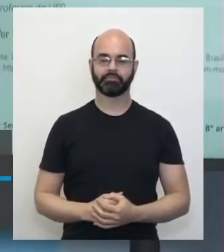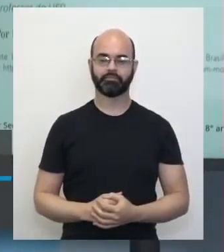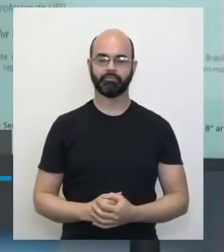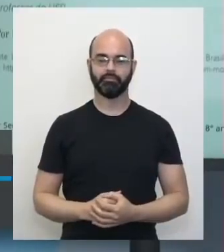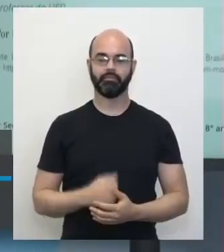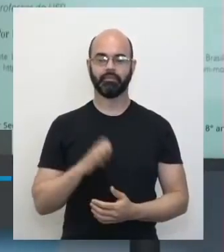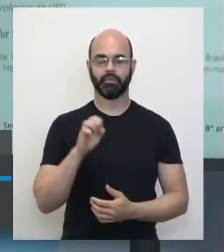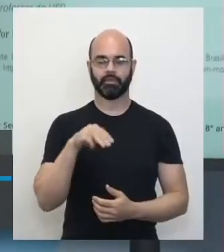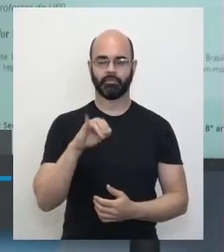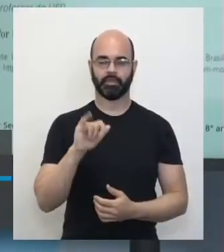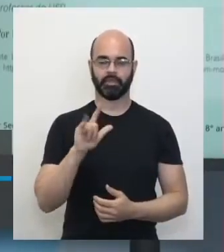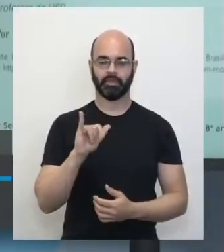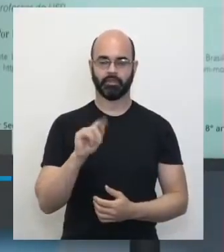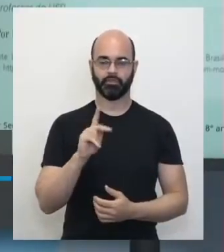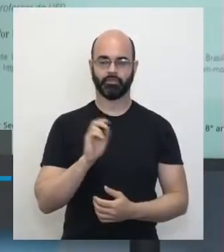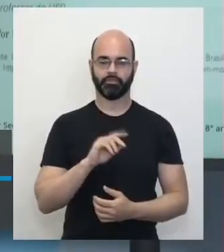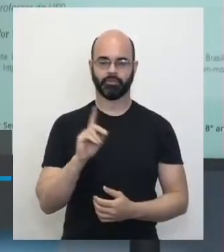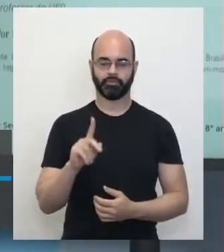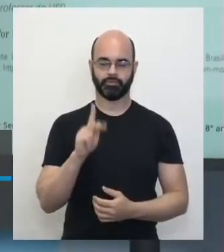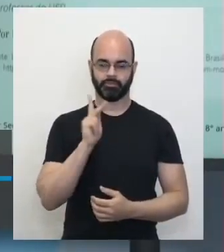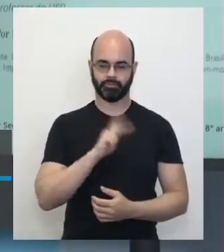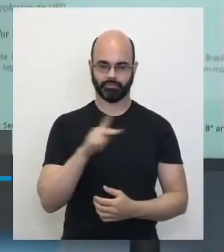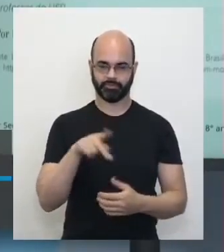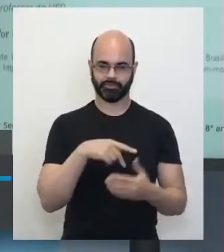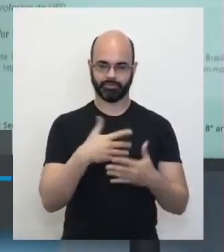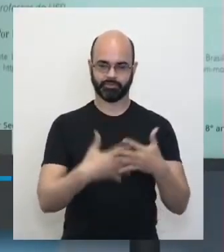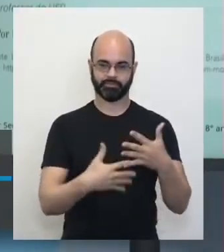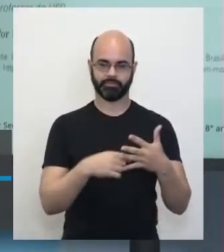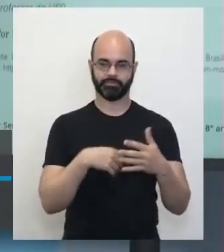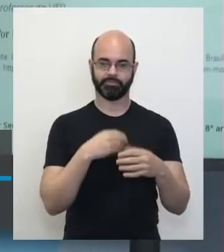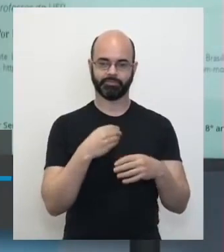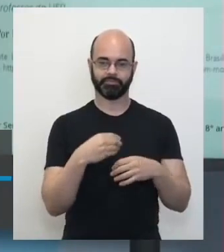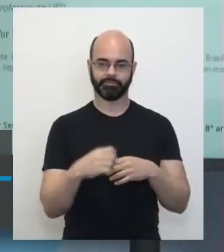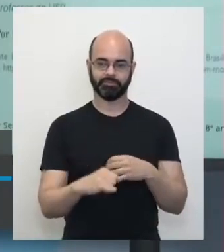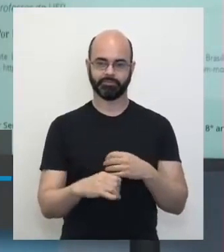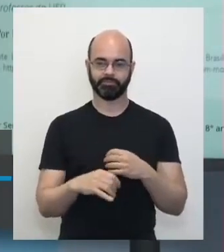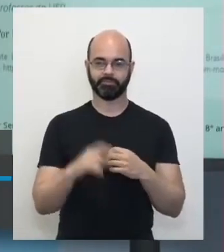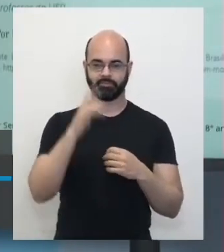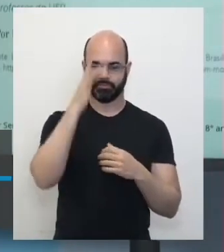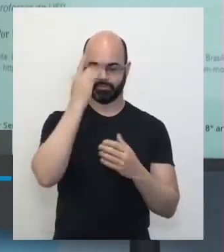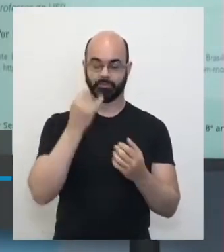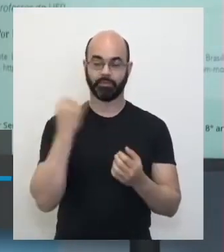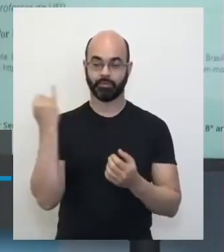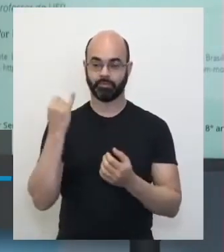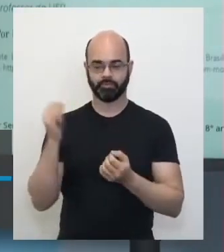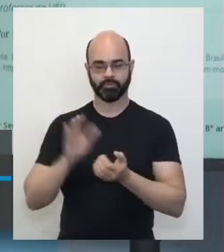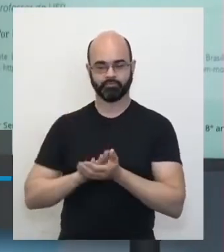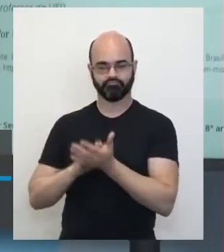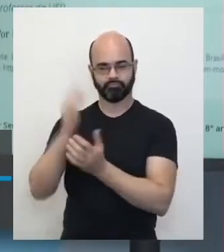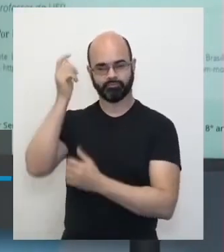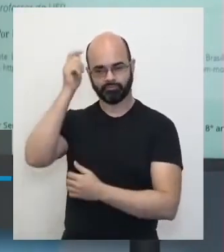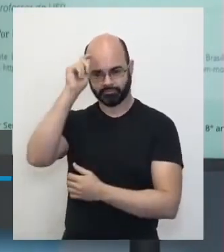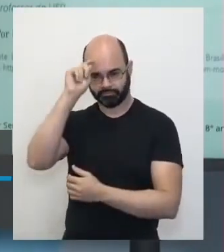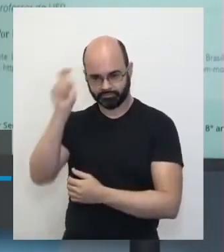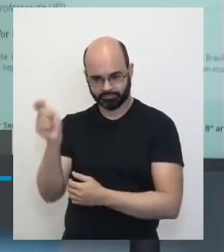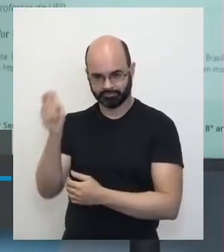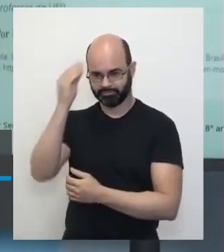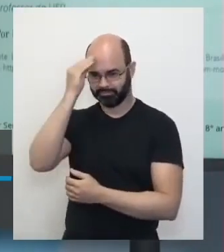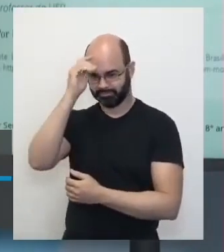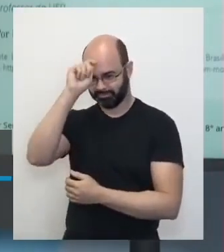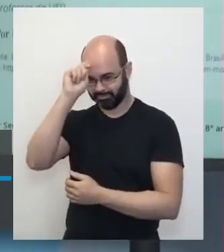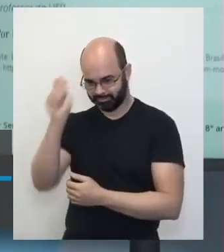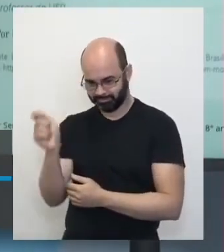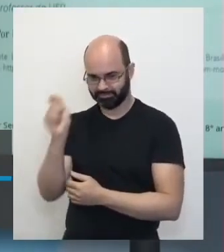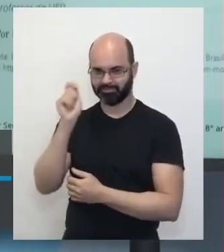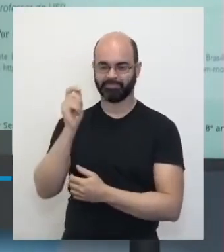aluno Emílio do Pro Antônio, disse: uma pessoa muito importante foi homenageada. O aluno Afonso da Pro